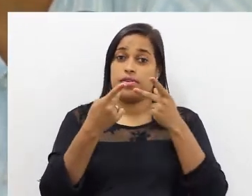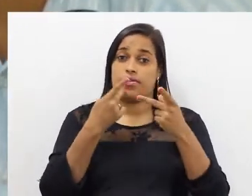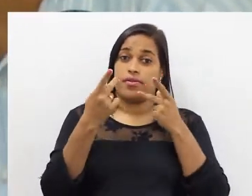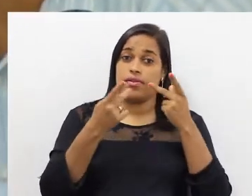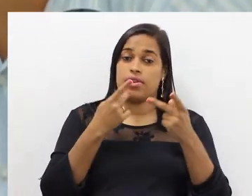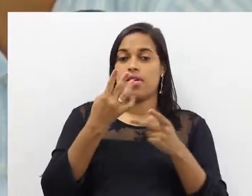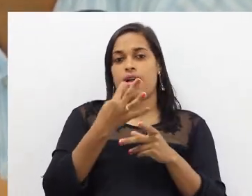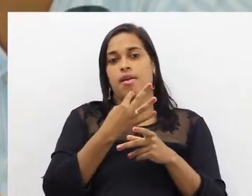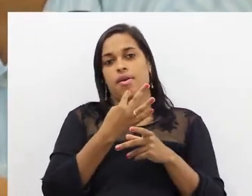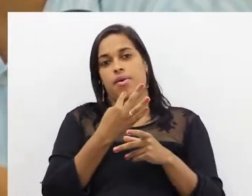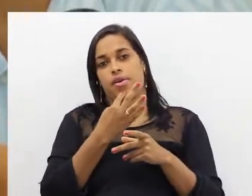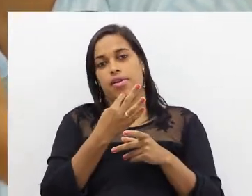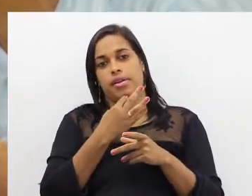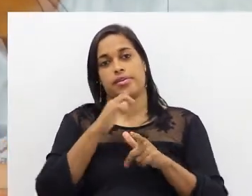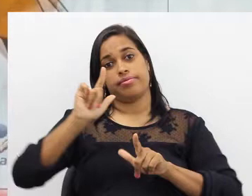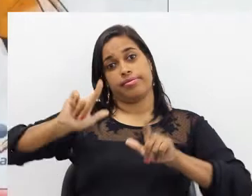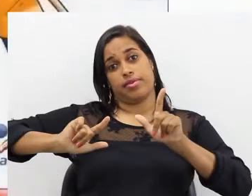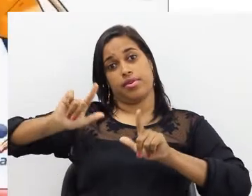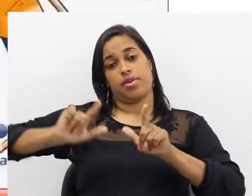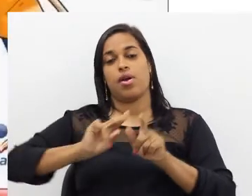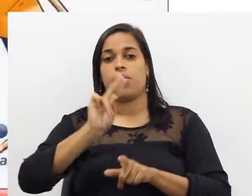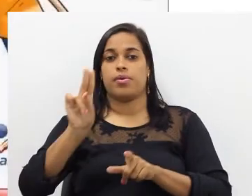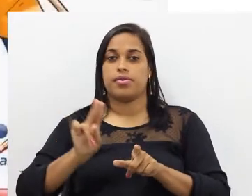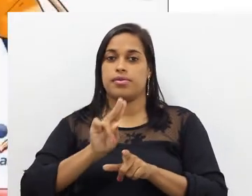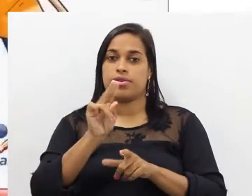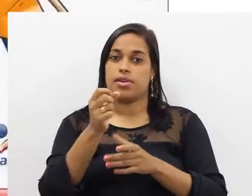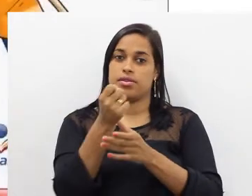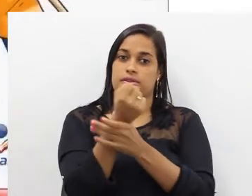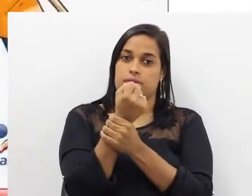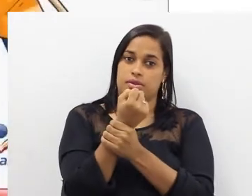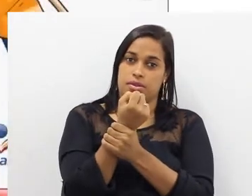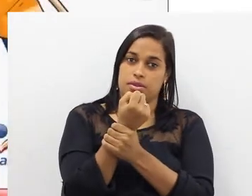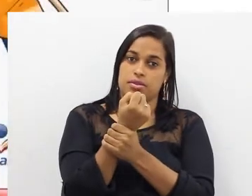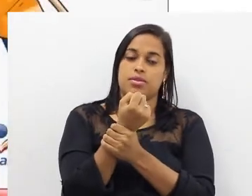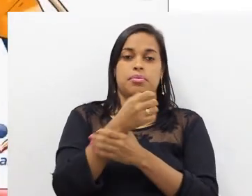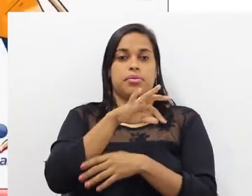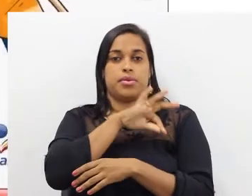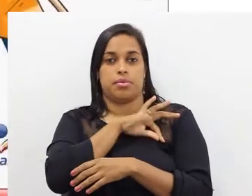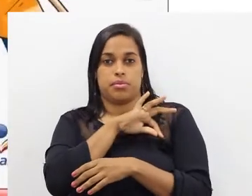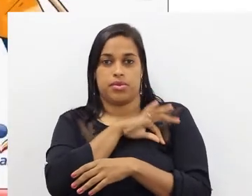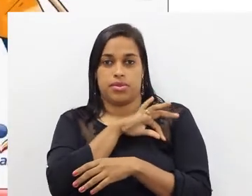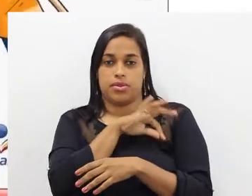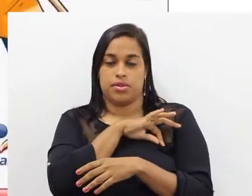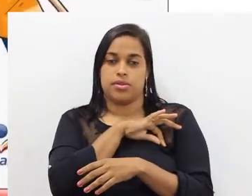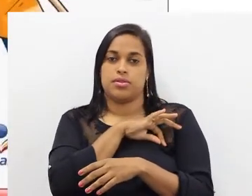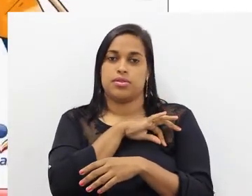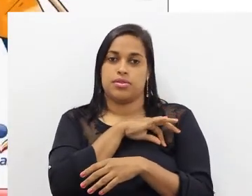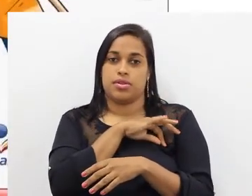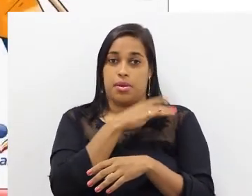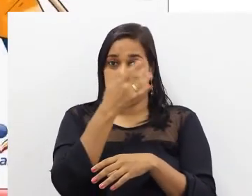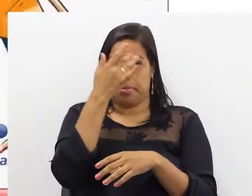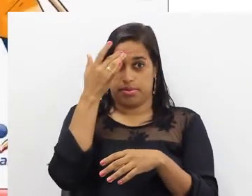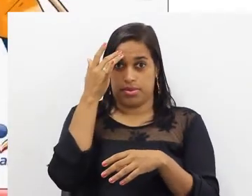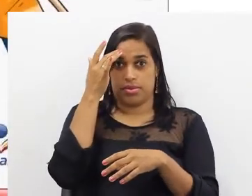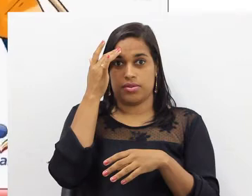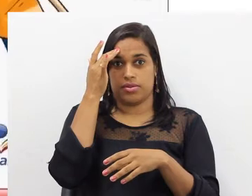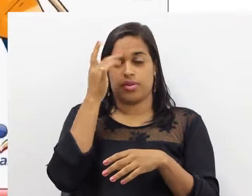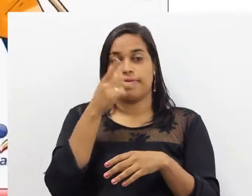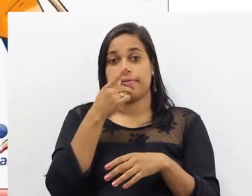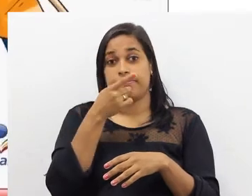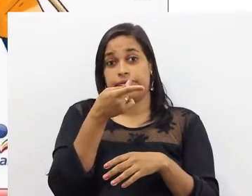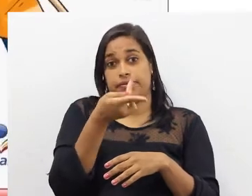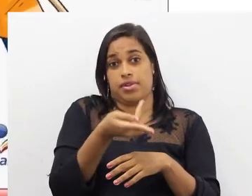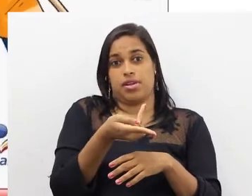que é muito conhecido, que é o rádio, muito utilizado por seguranças, utilizado pela polícia. Então, na hora que a pessoa aperta para